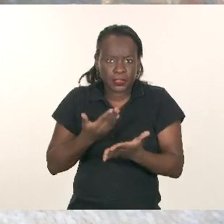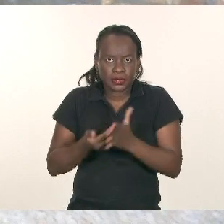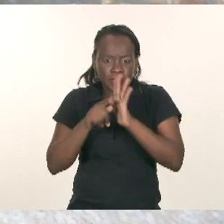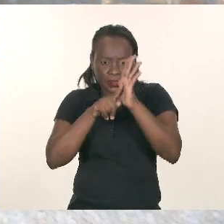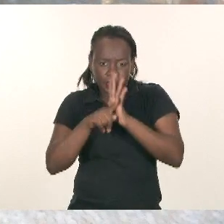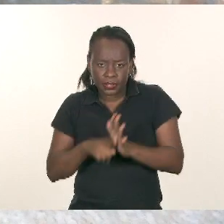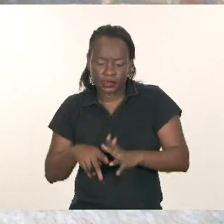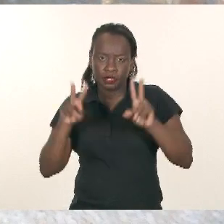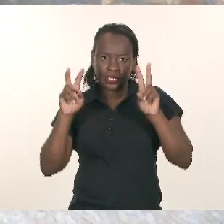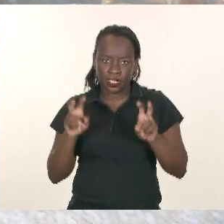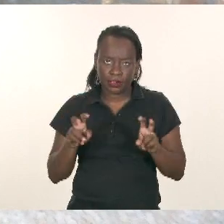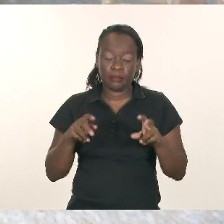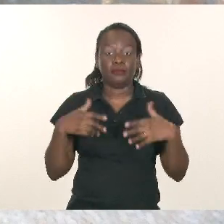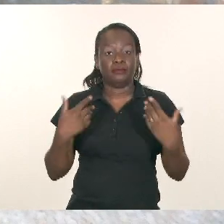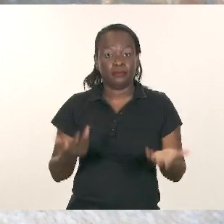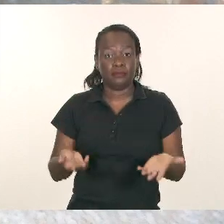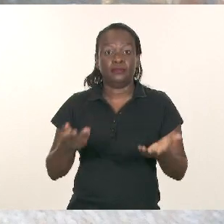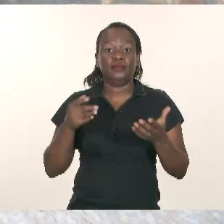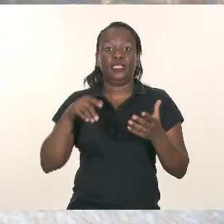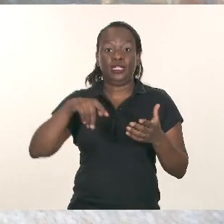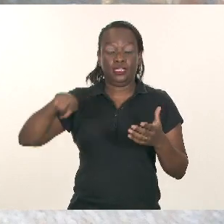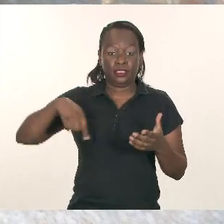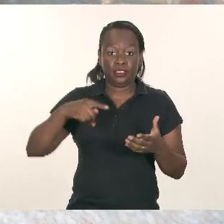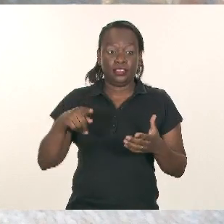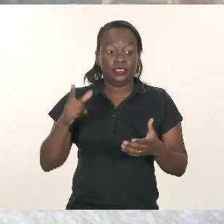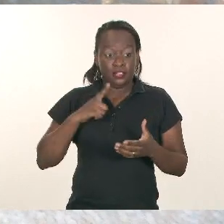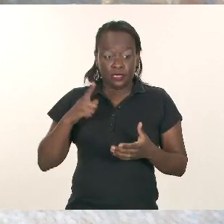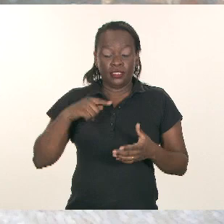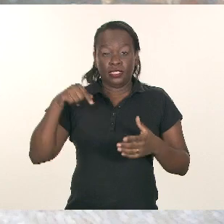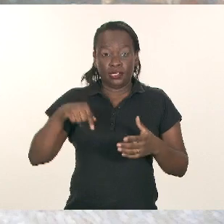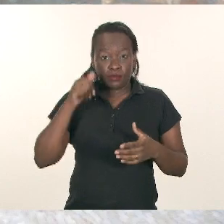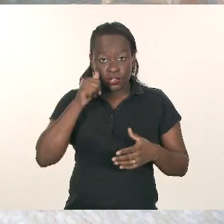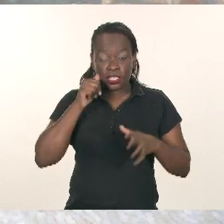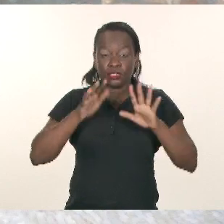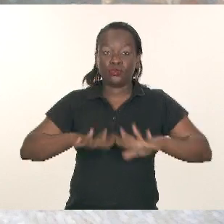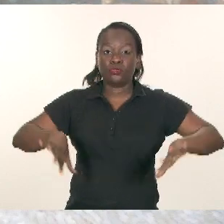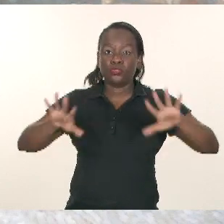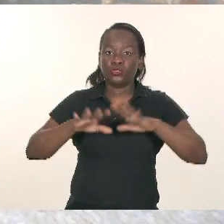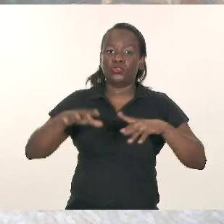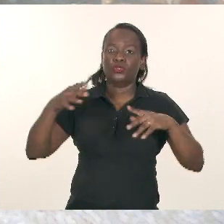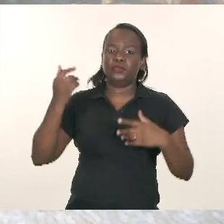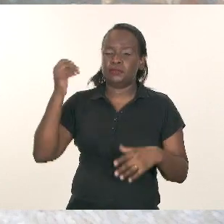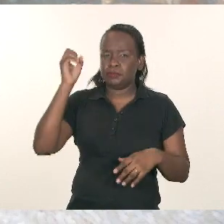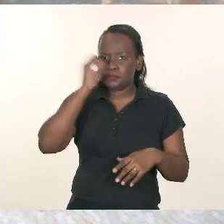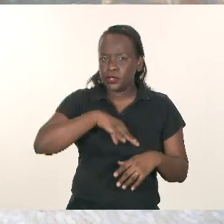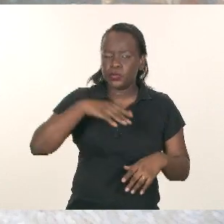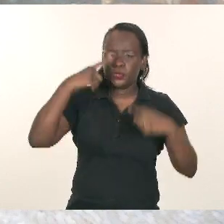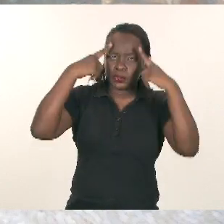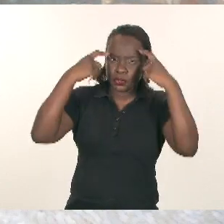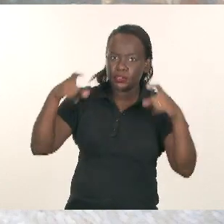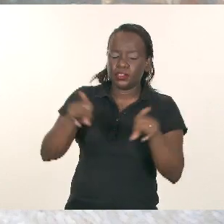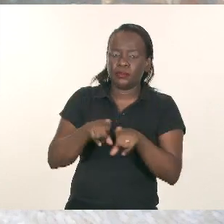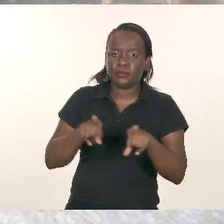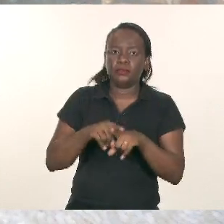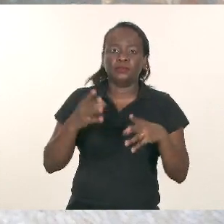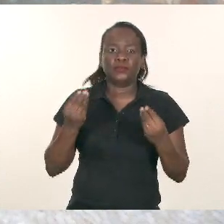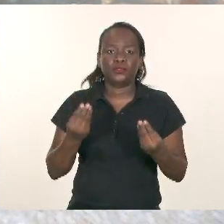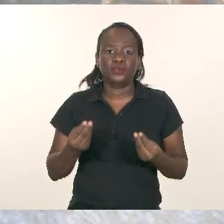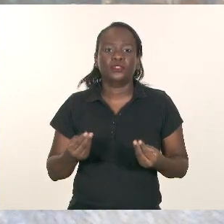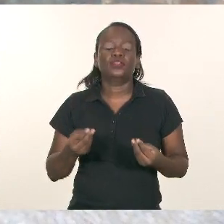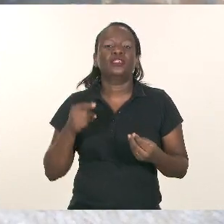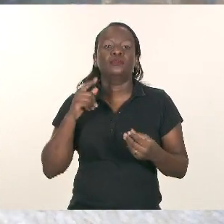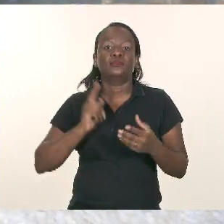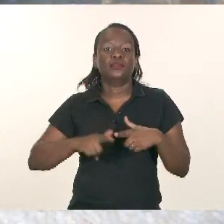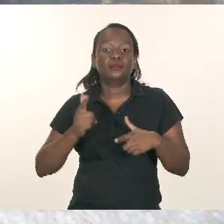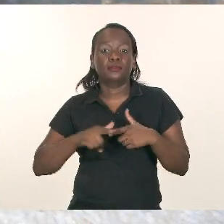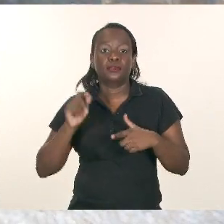esse tema. Afinal de contas, a gente tem nessas mulheres violentadas também muito forte a